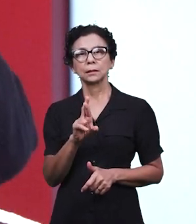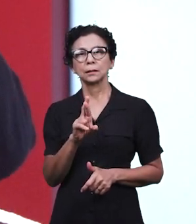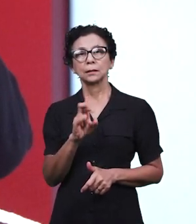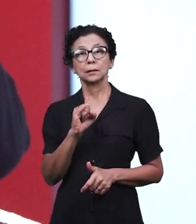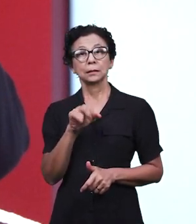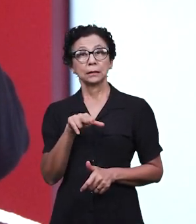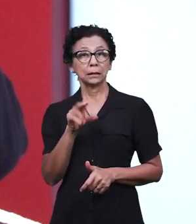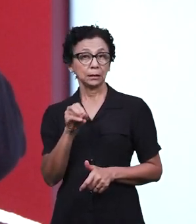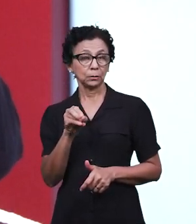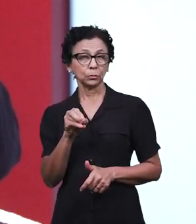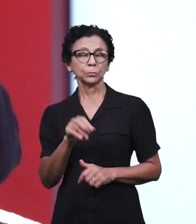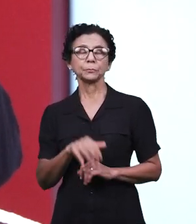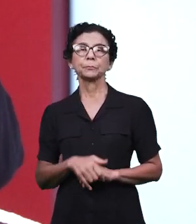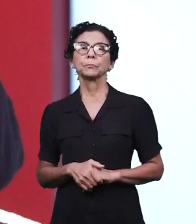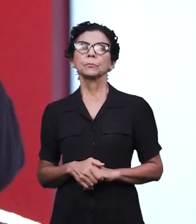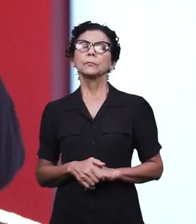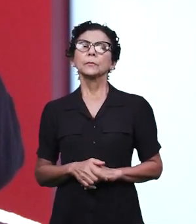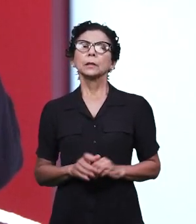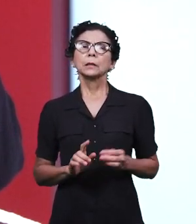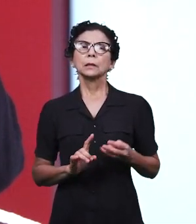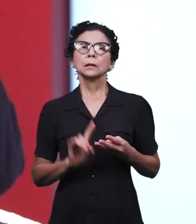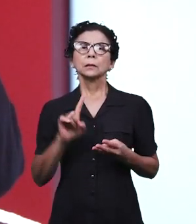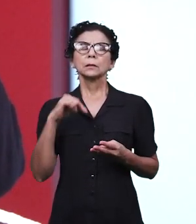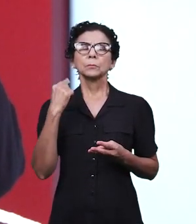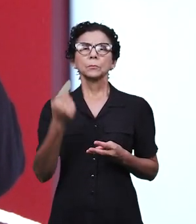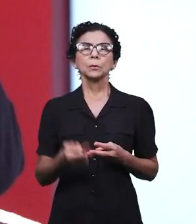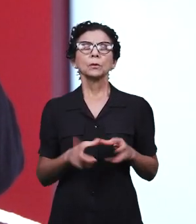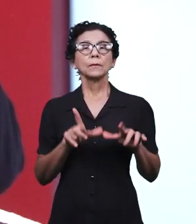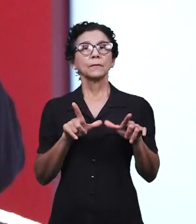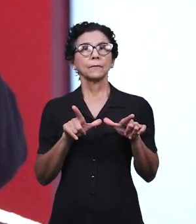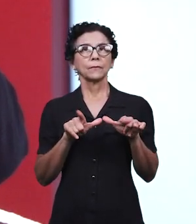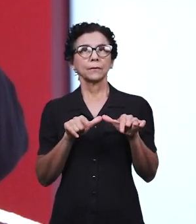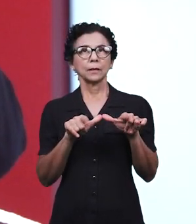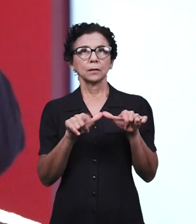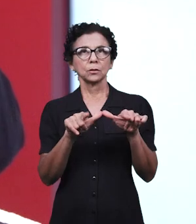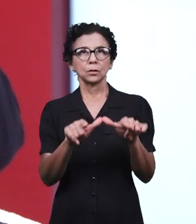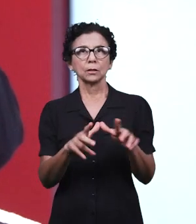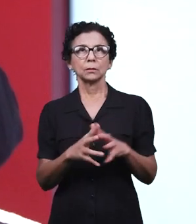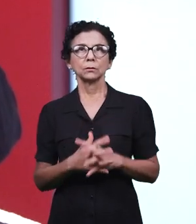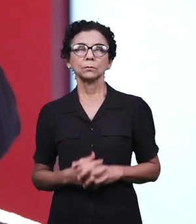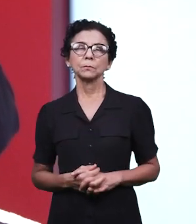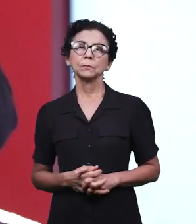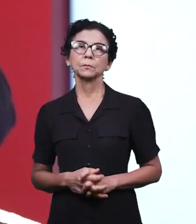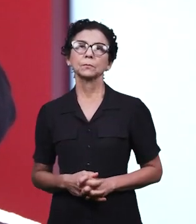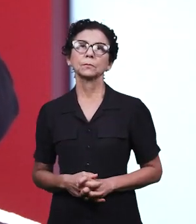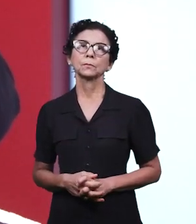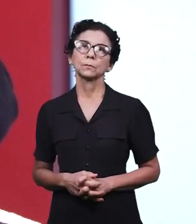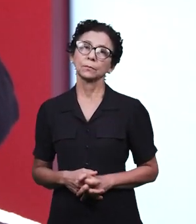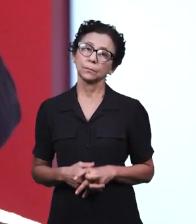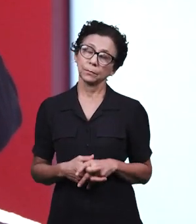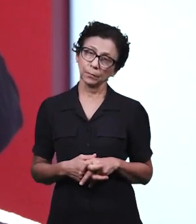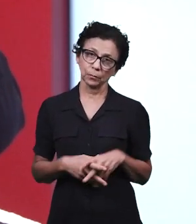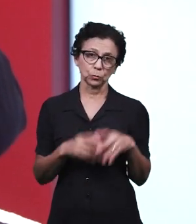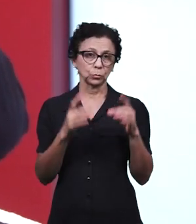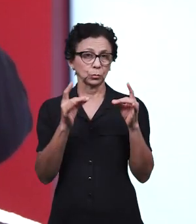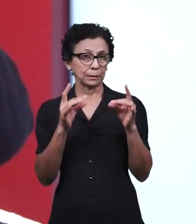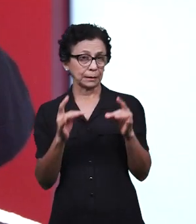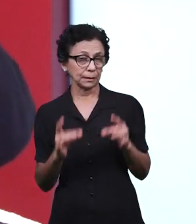a partir desta localidade de Quinido, começa